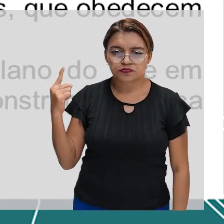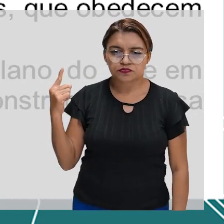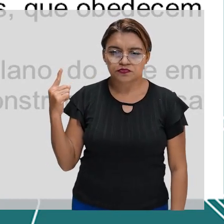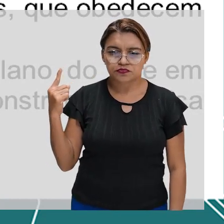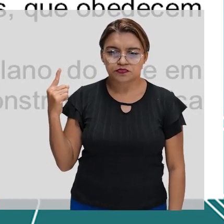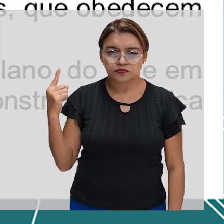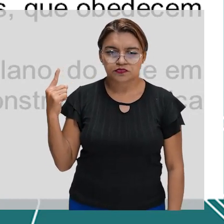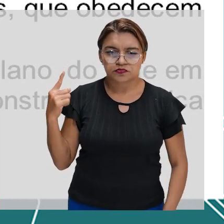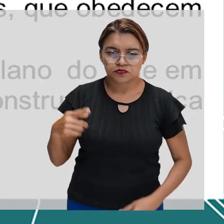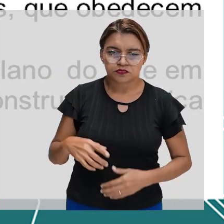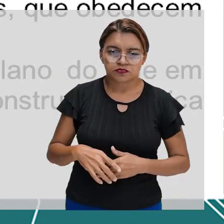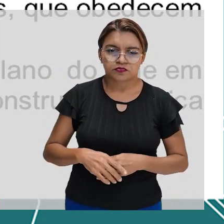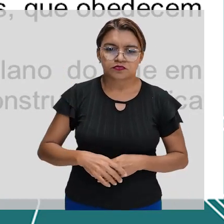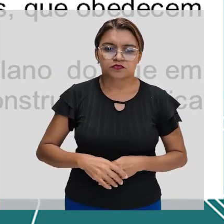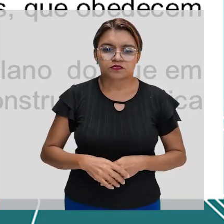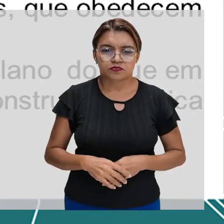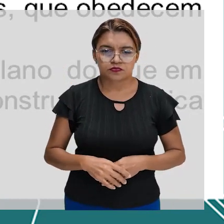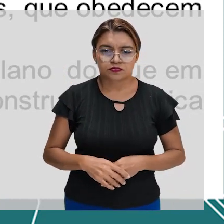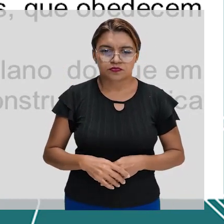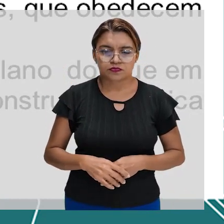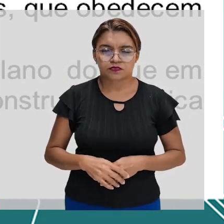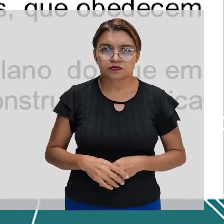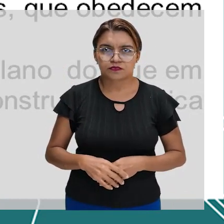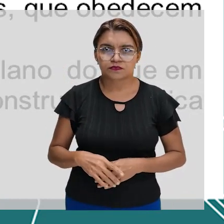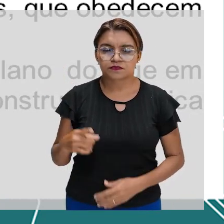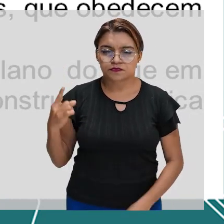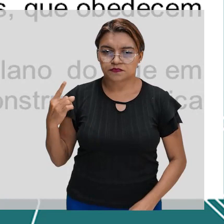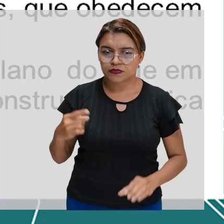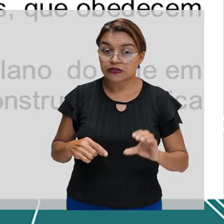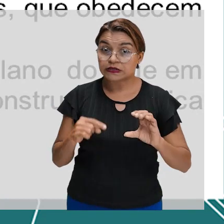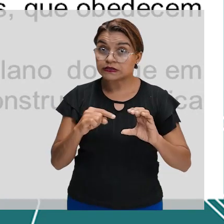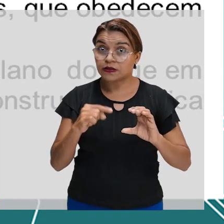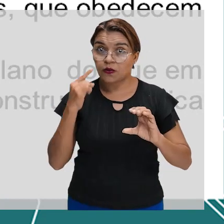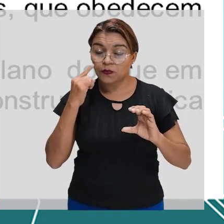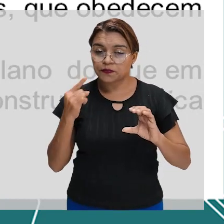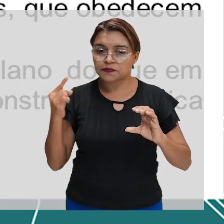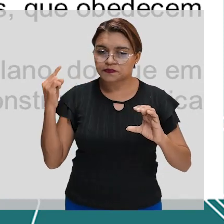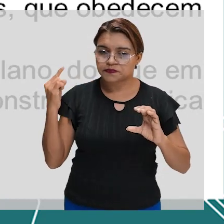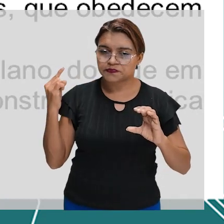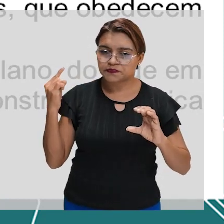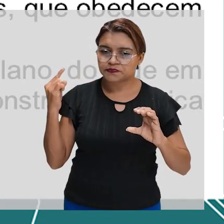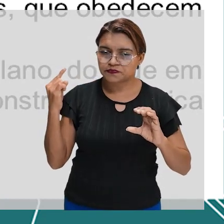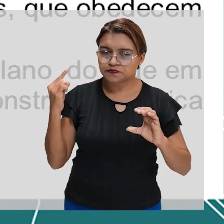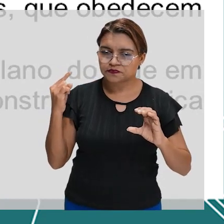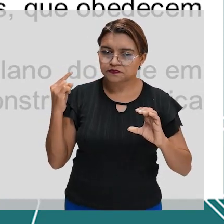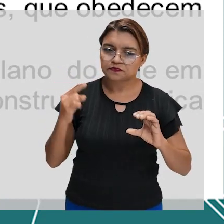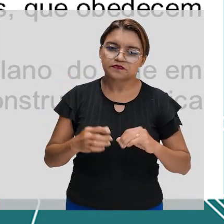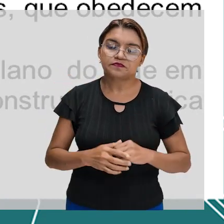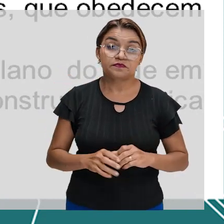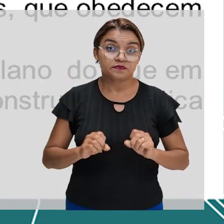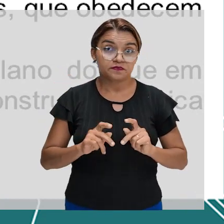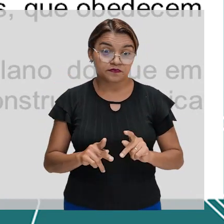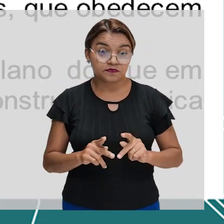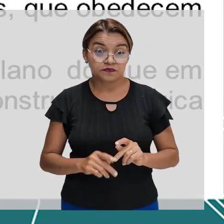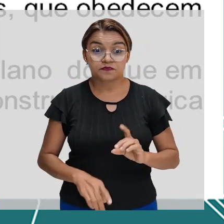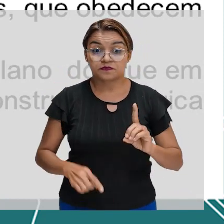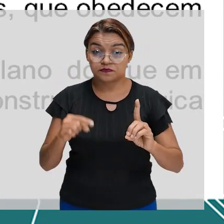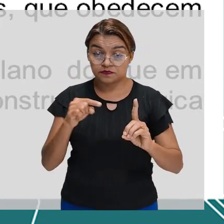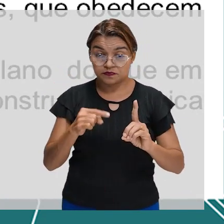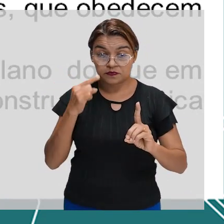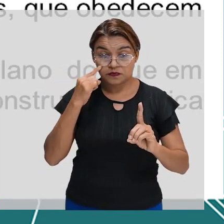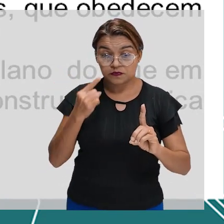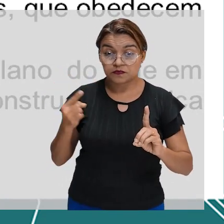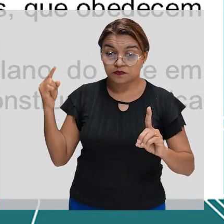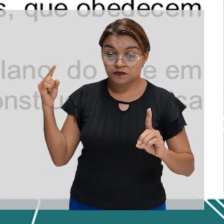atualização em grande escala de expedientes comuns ao romantismo como o da expansão sentimental Ok letra D